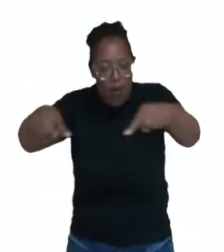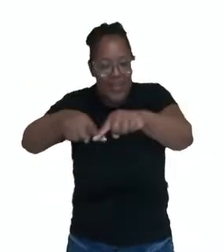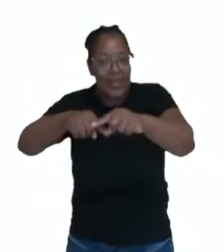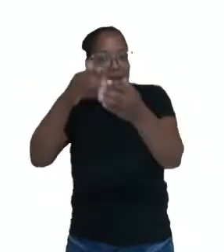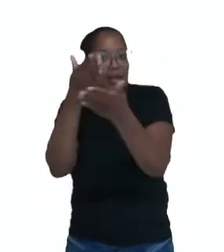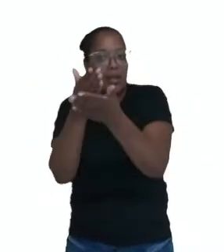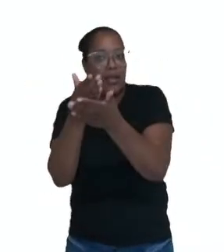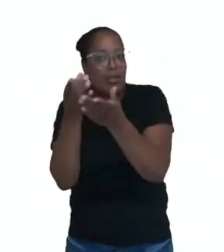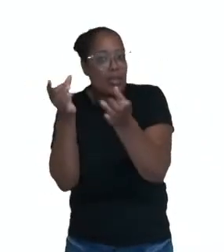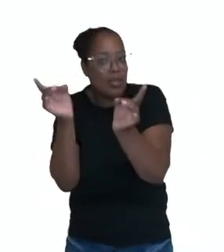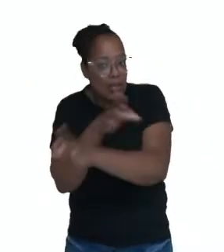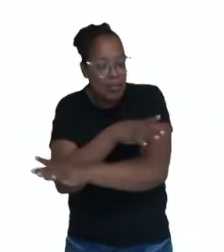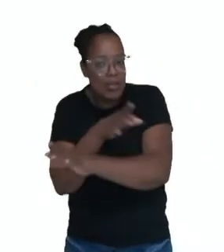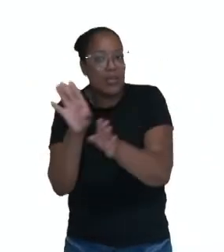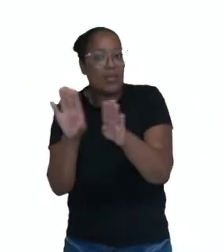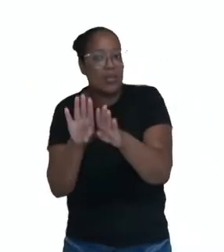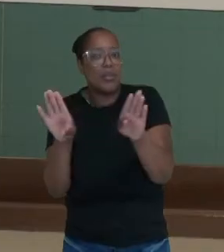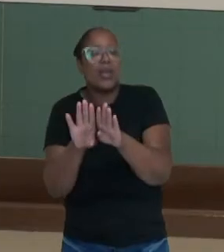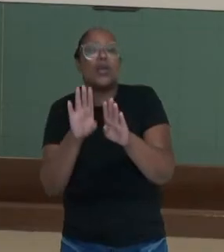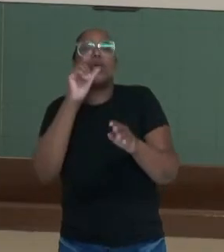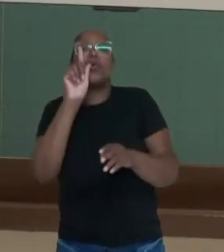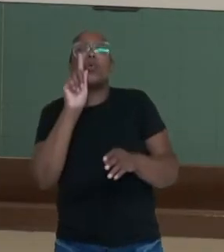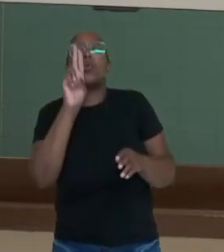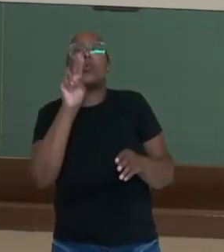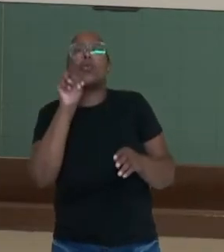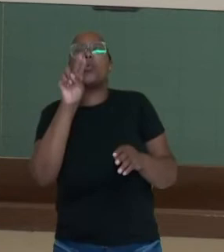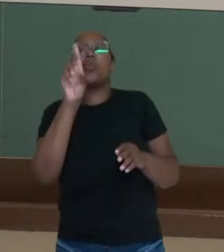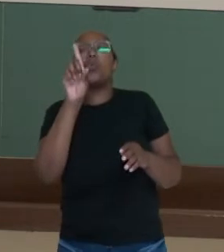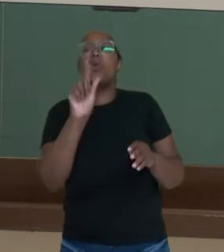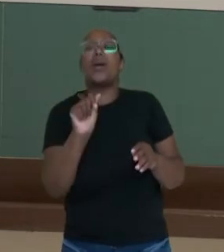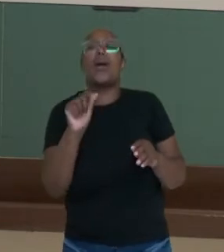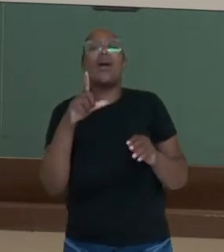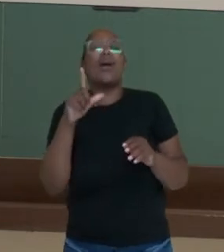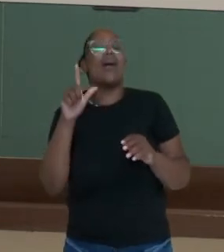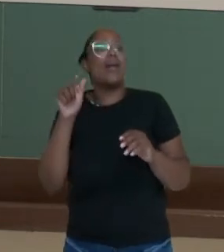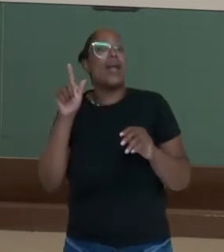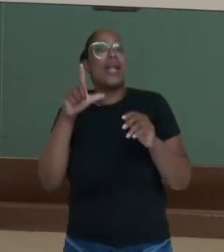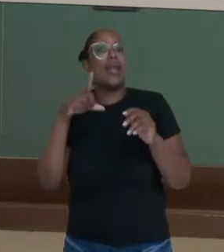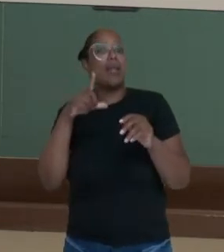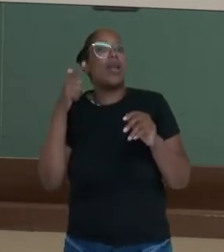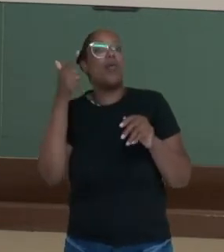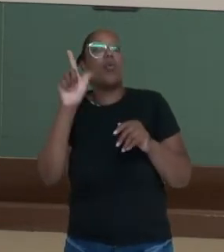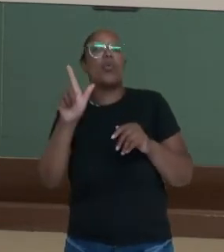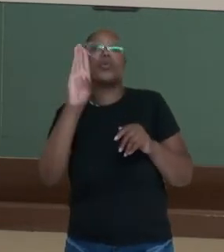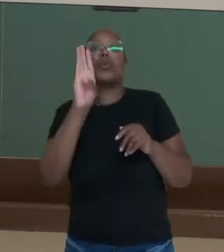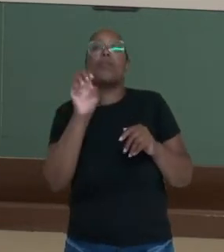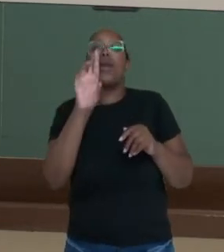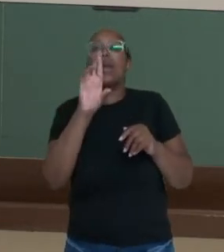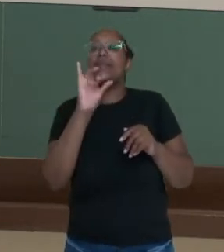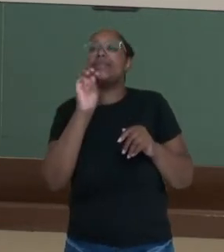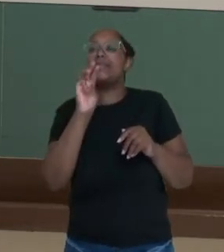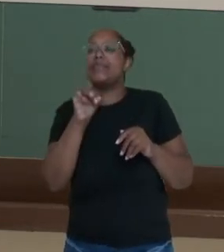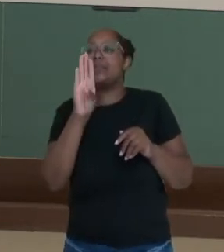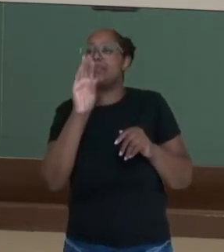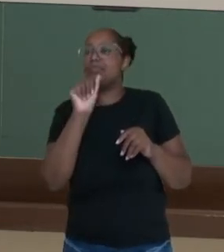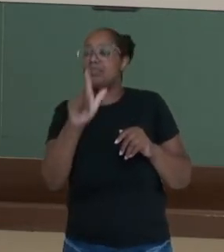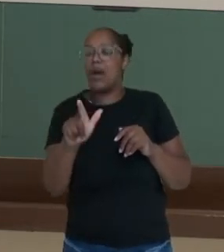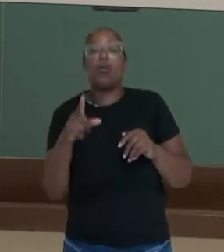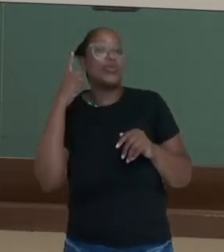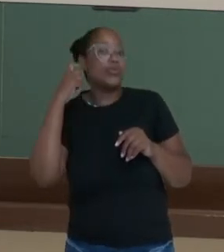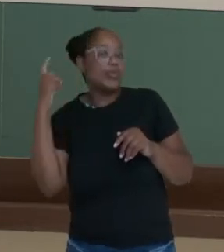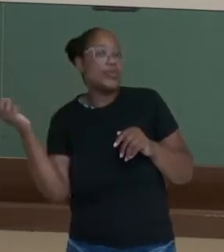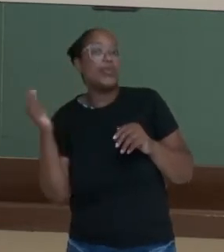O gunga, ele é um berimbau que tem uma cabaça maior, certo? E isso ajuda para que o som fique